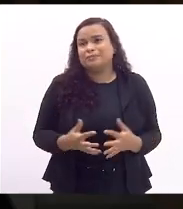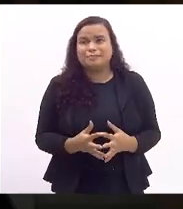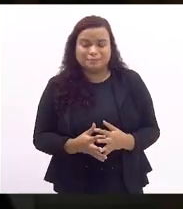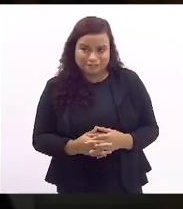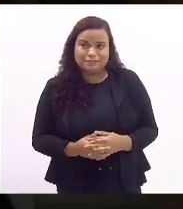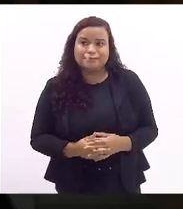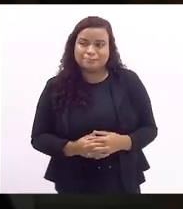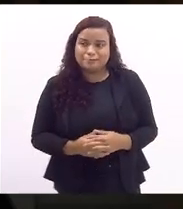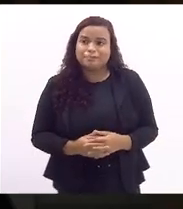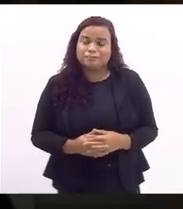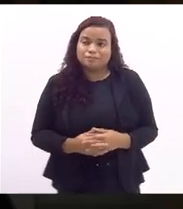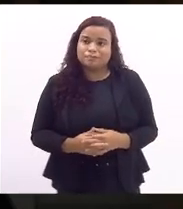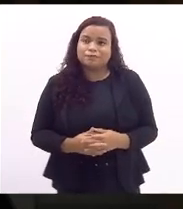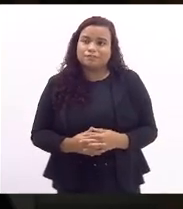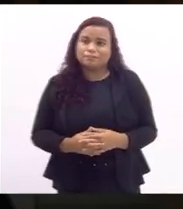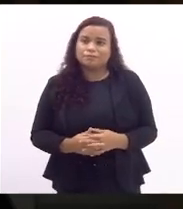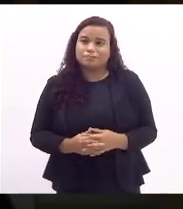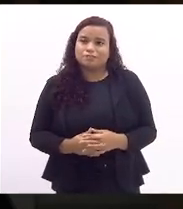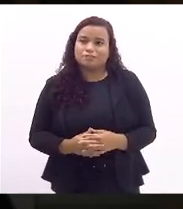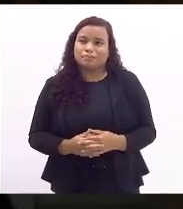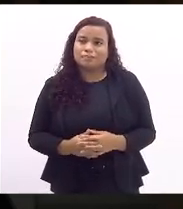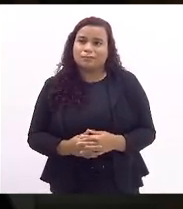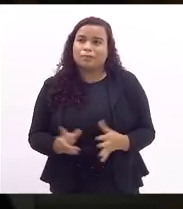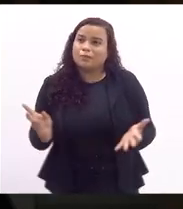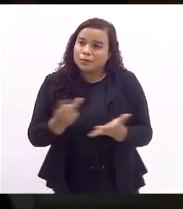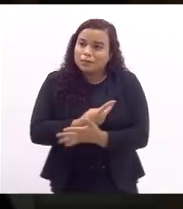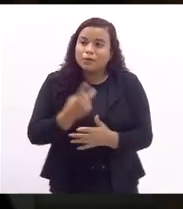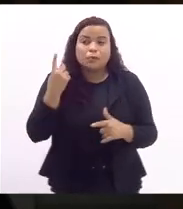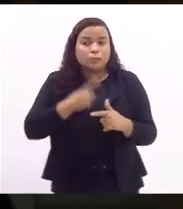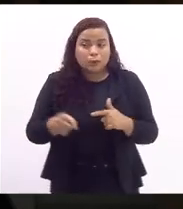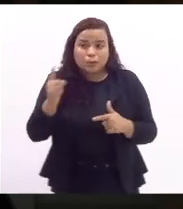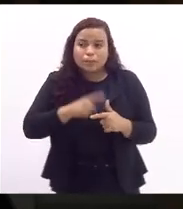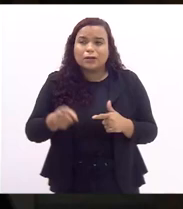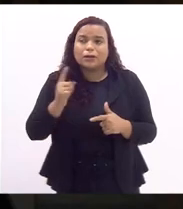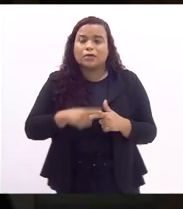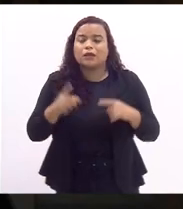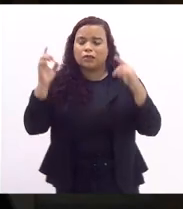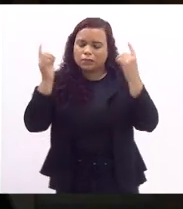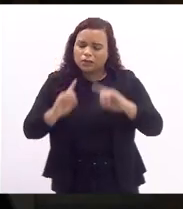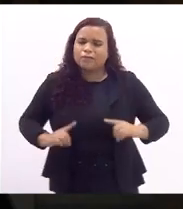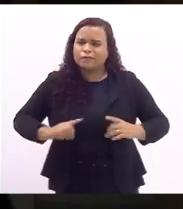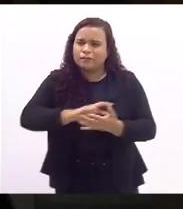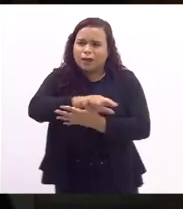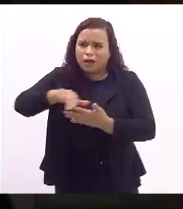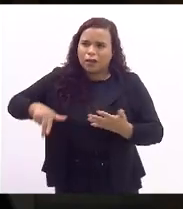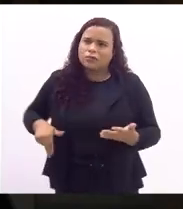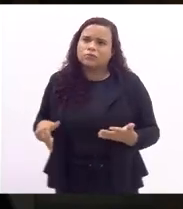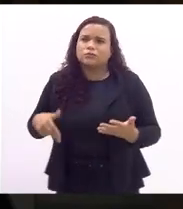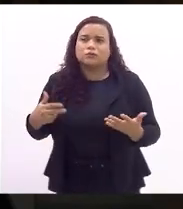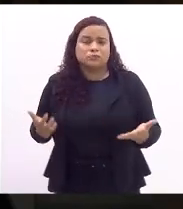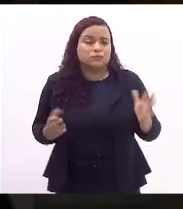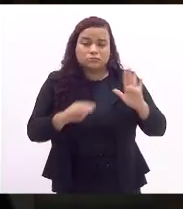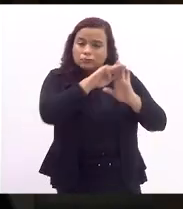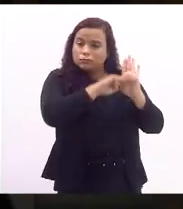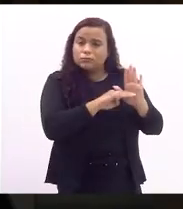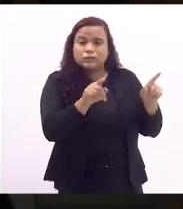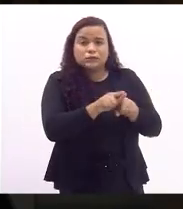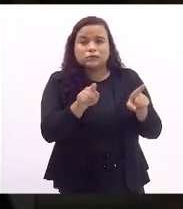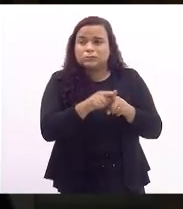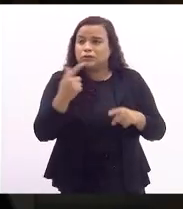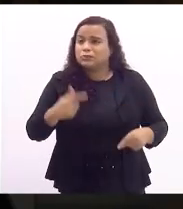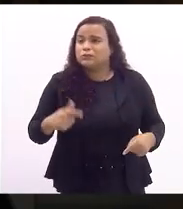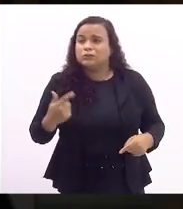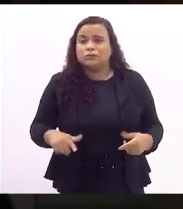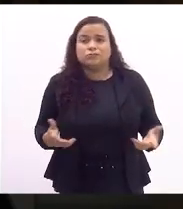levam a deficiências cognitivas que também não tão no hall